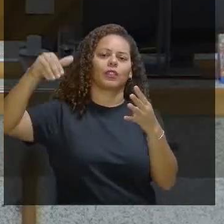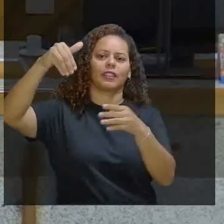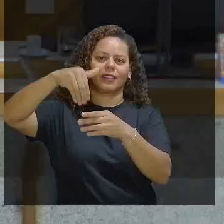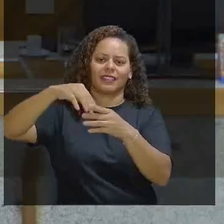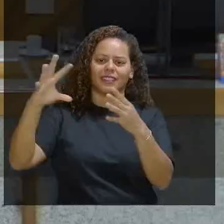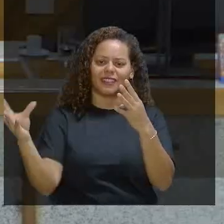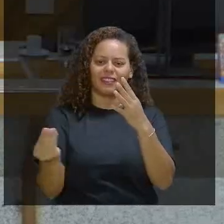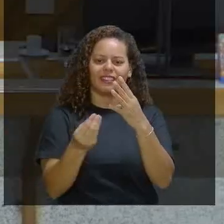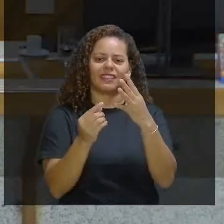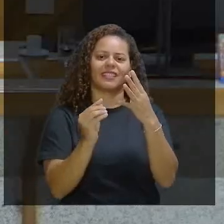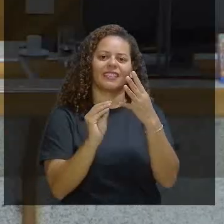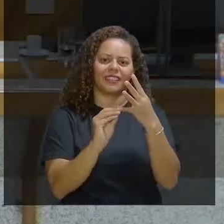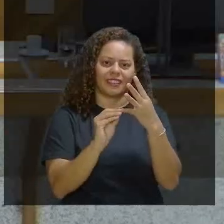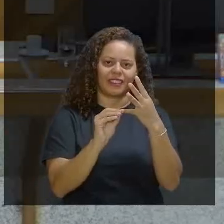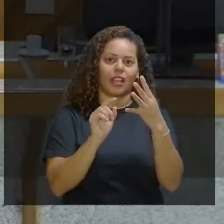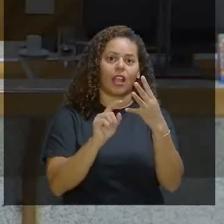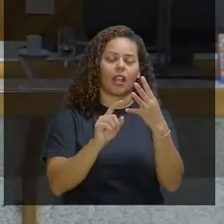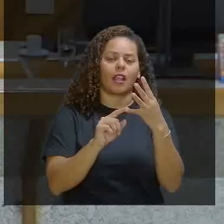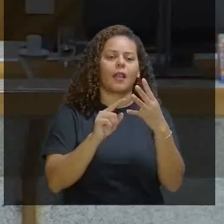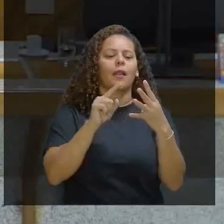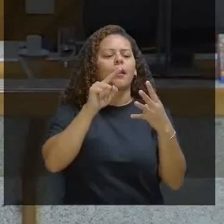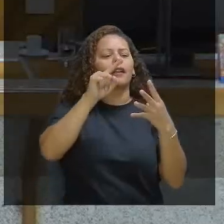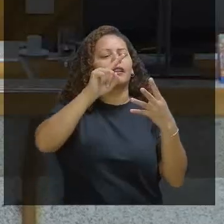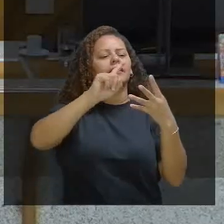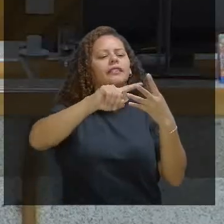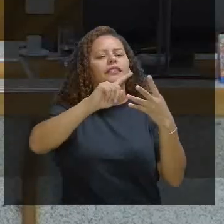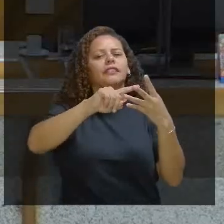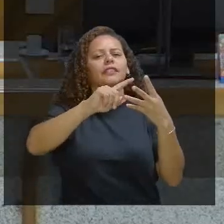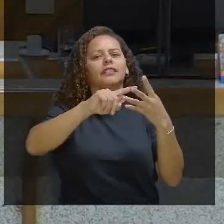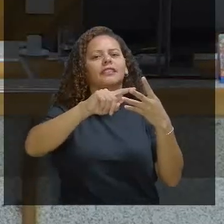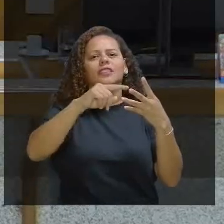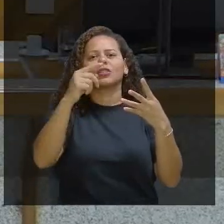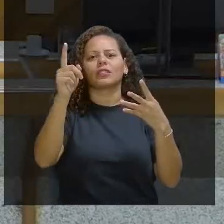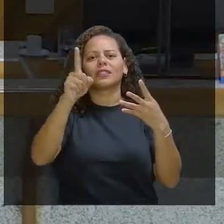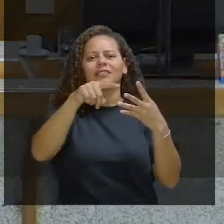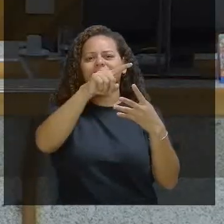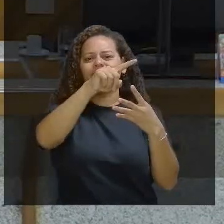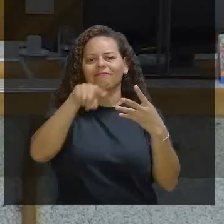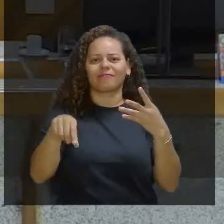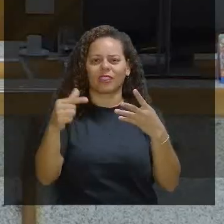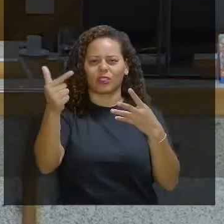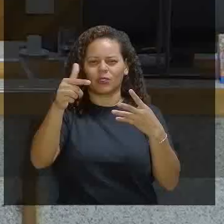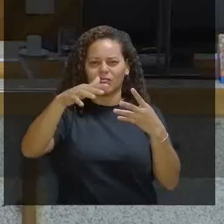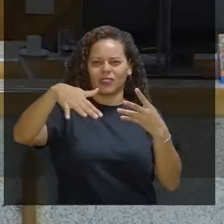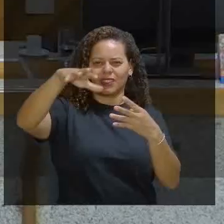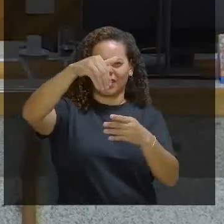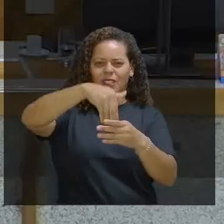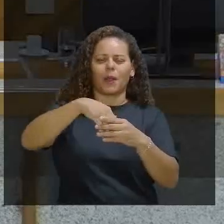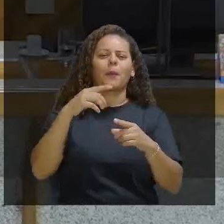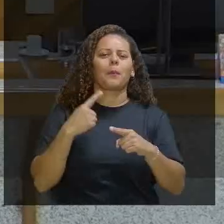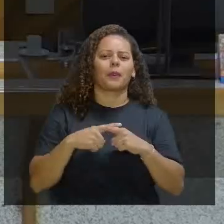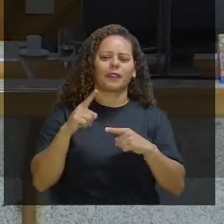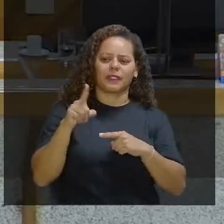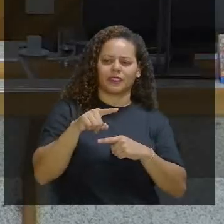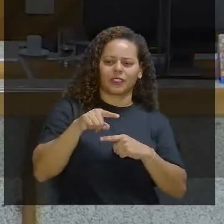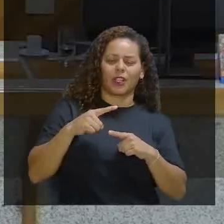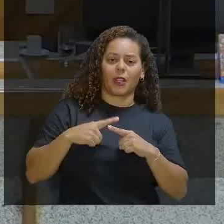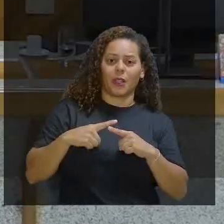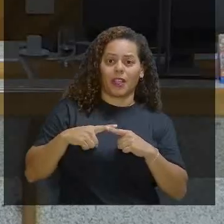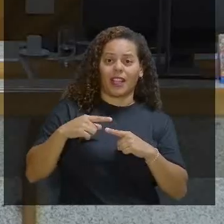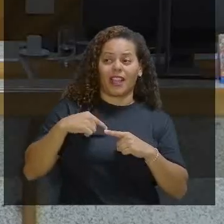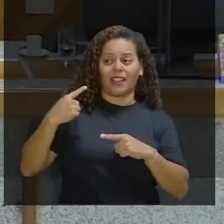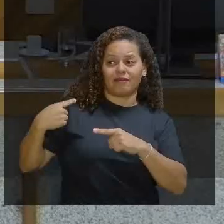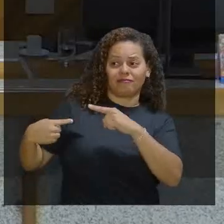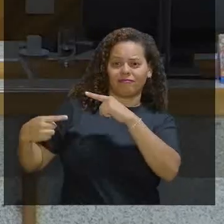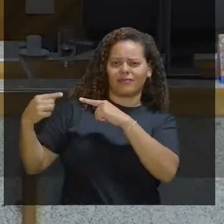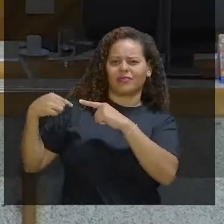A exclusão da 2ª zona eleitoral como núcleo de garantias teve como justificativa a competência daquele